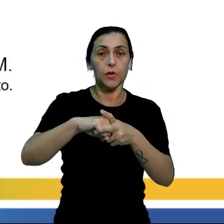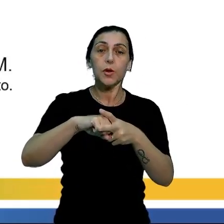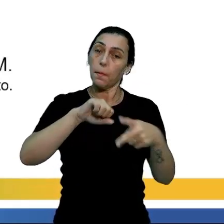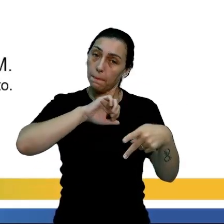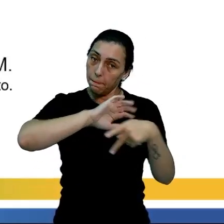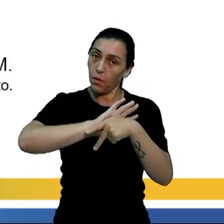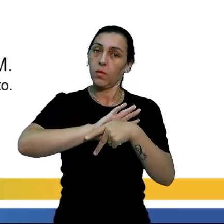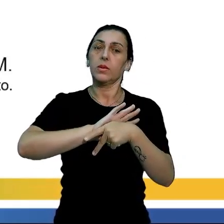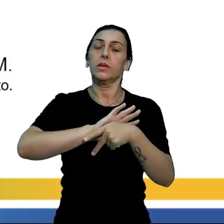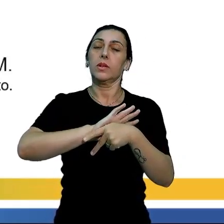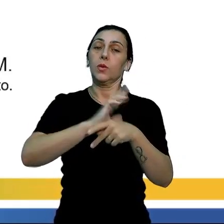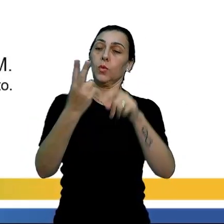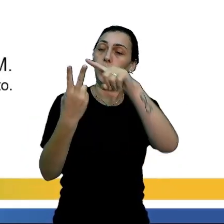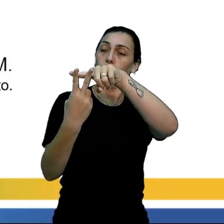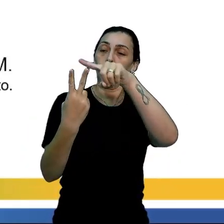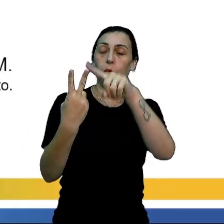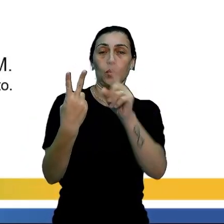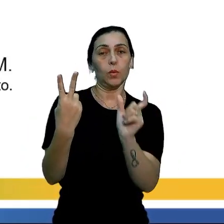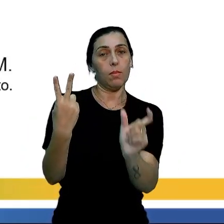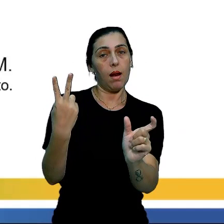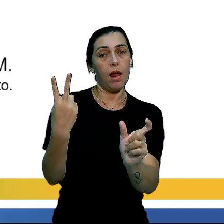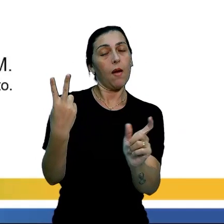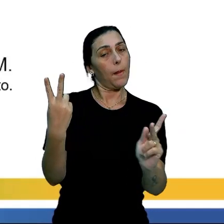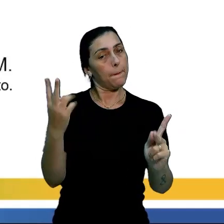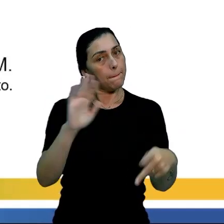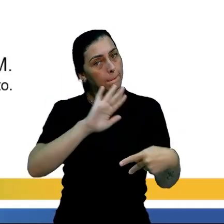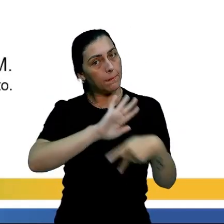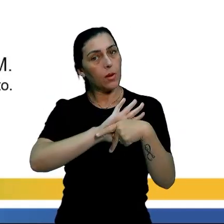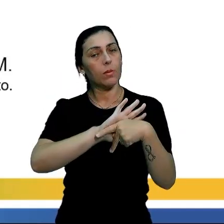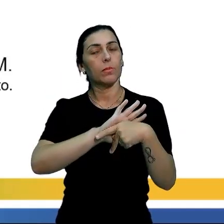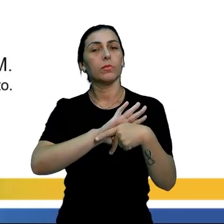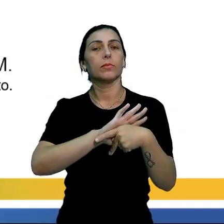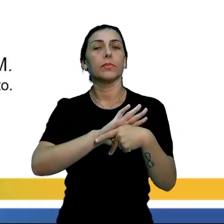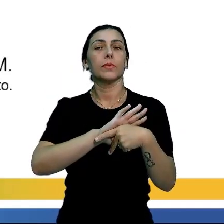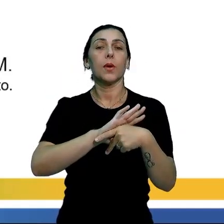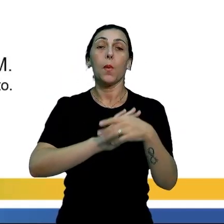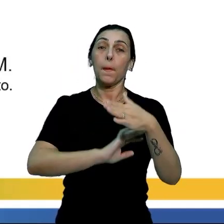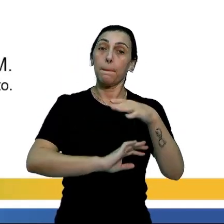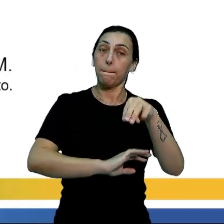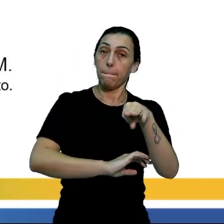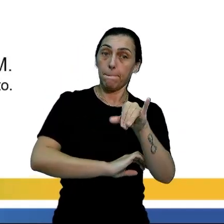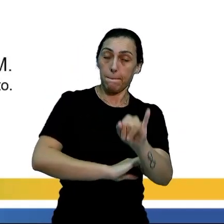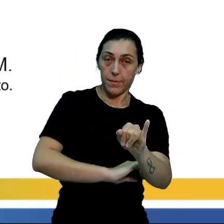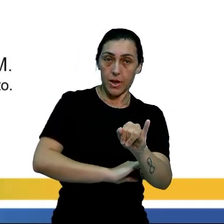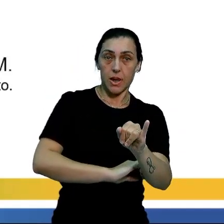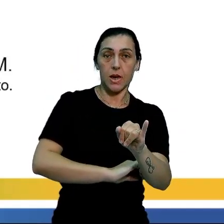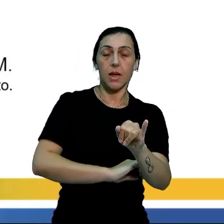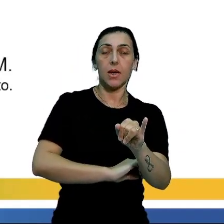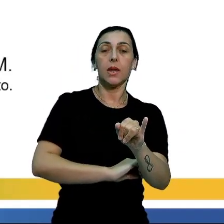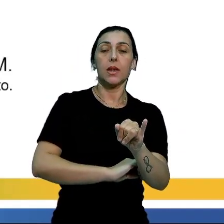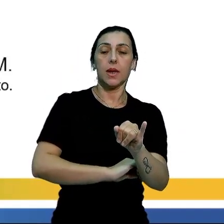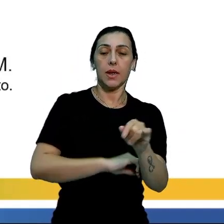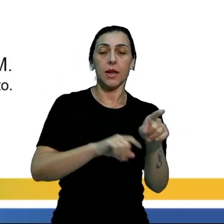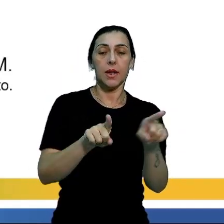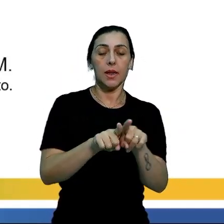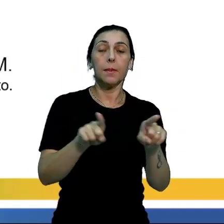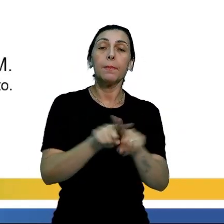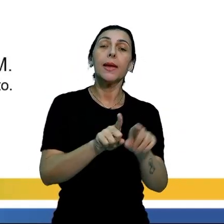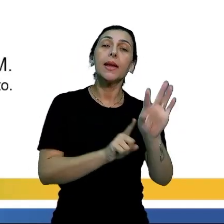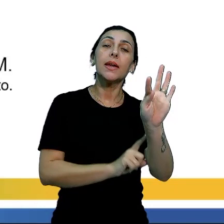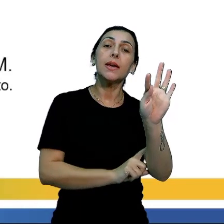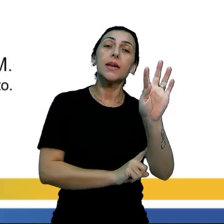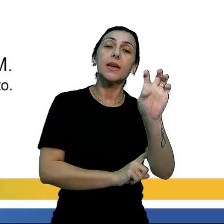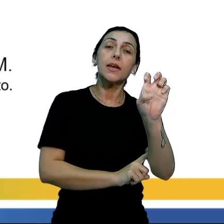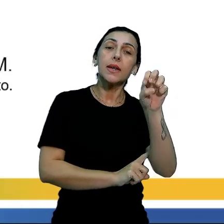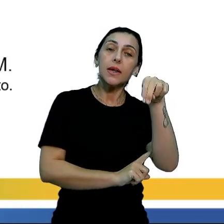posse. Então já são 2 palavras aqui que dão essa ideia de pertencimento. Tanto o mi, né, mi terra, que é o pronome